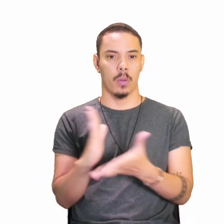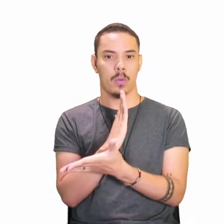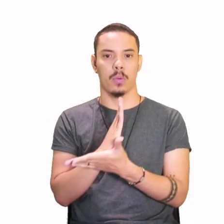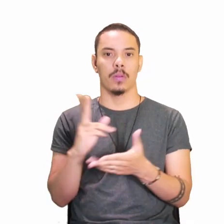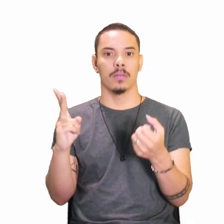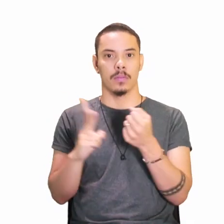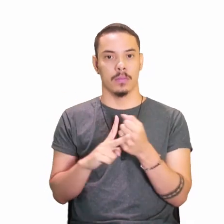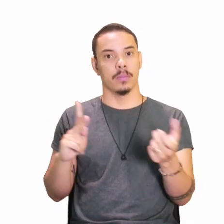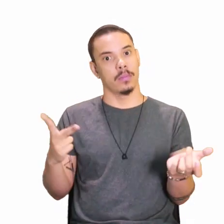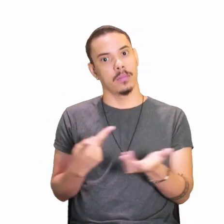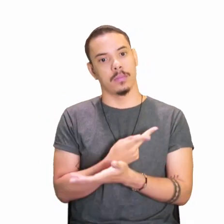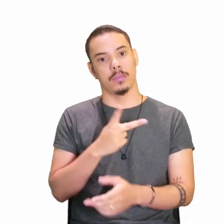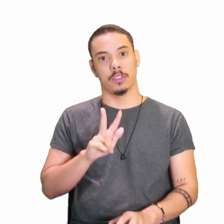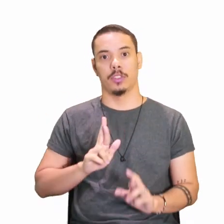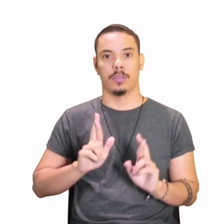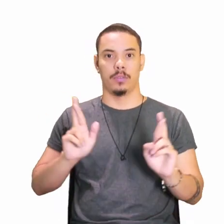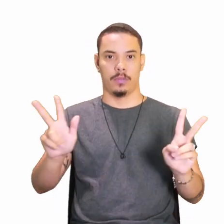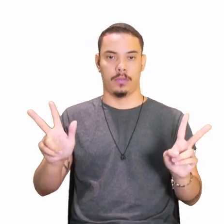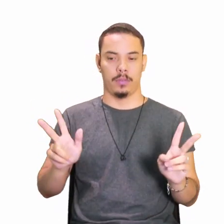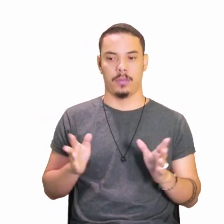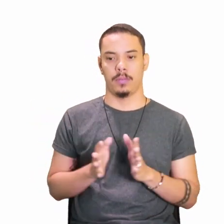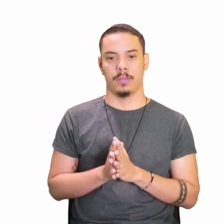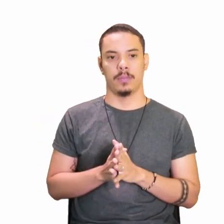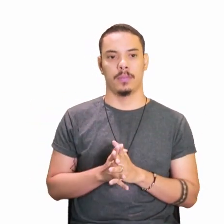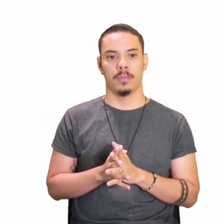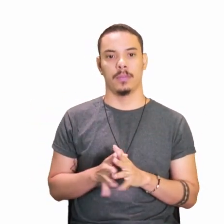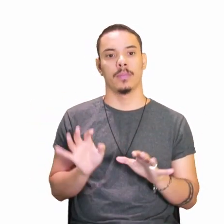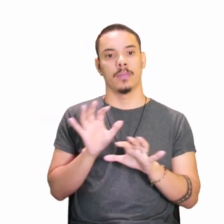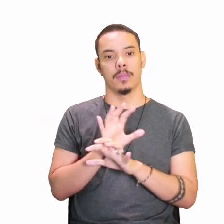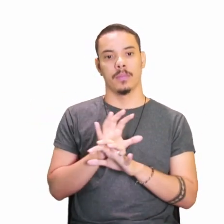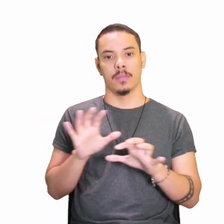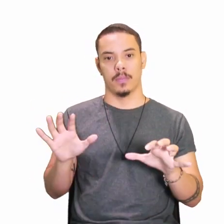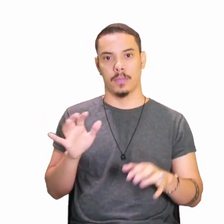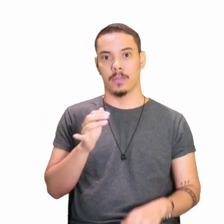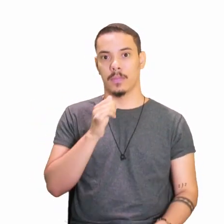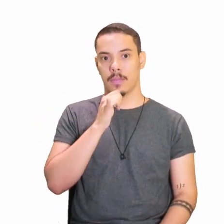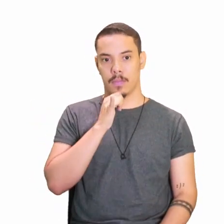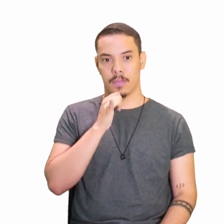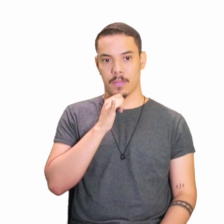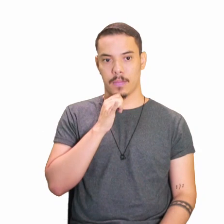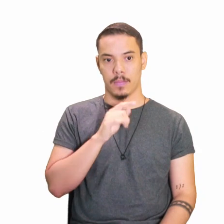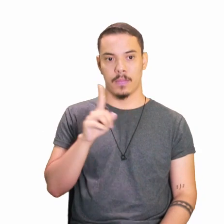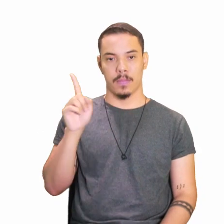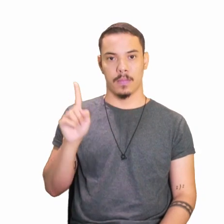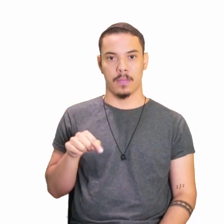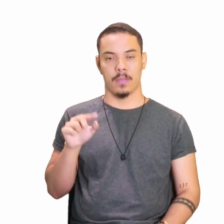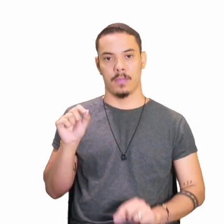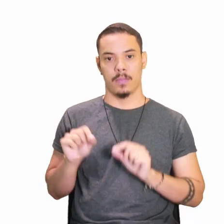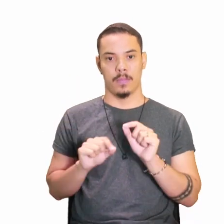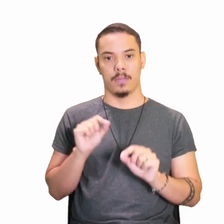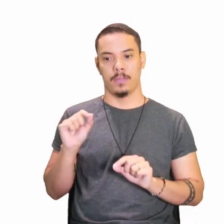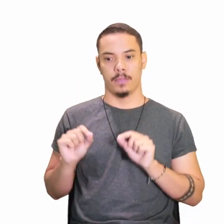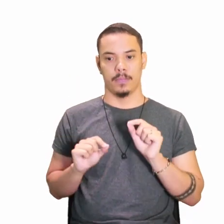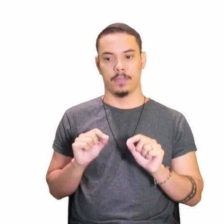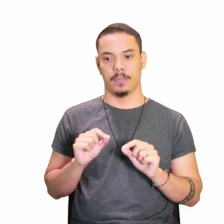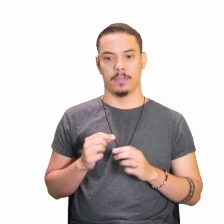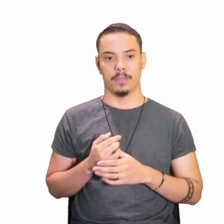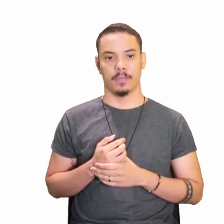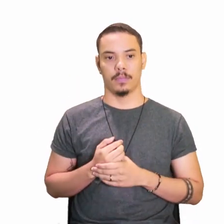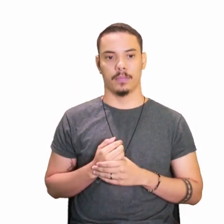outras formas vamos lá assim por exemplo é o caso de